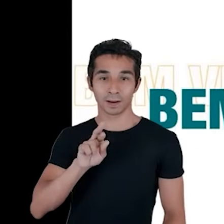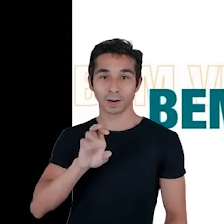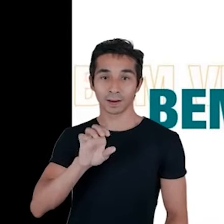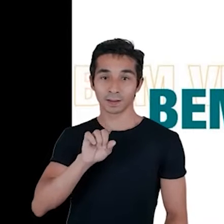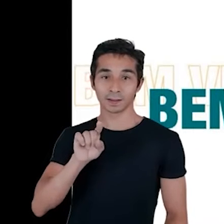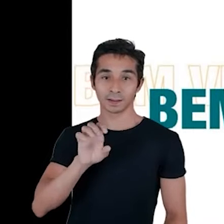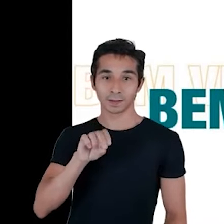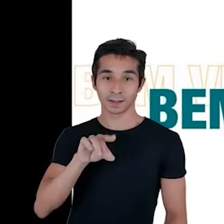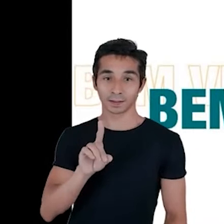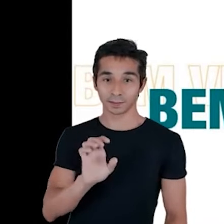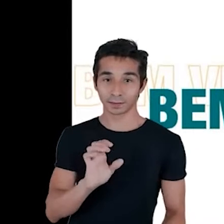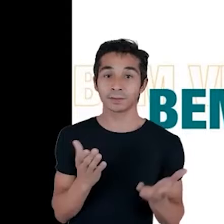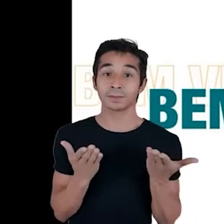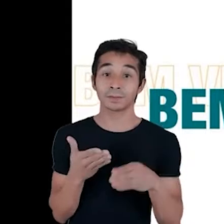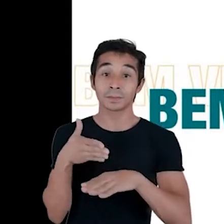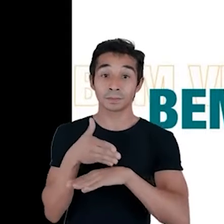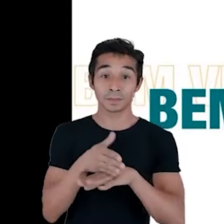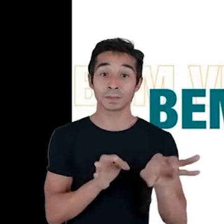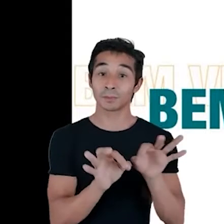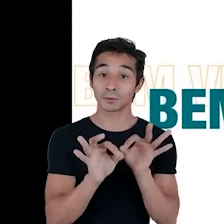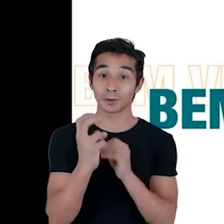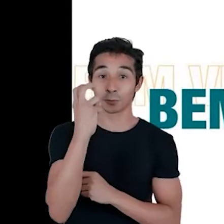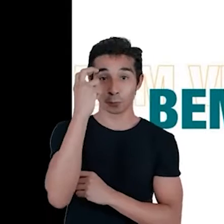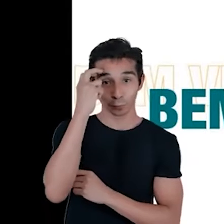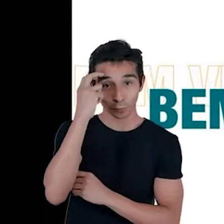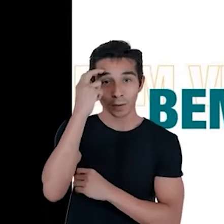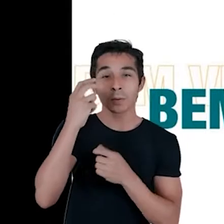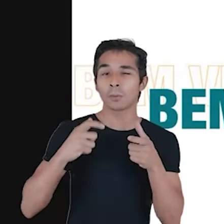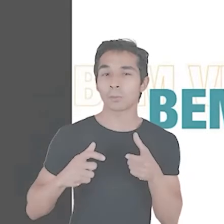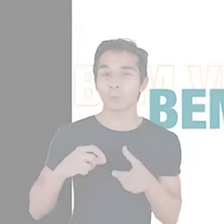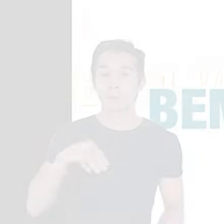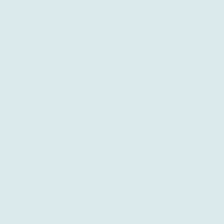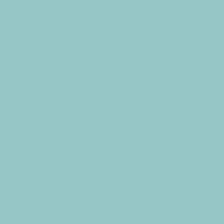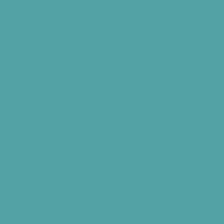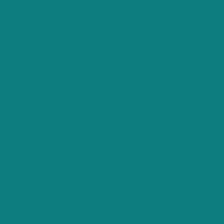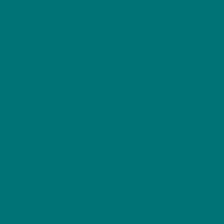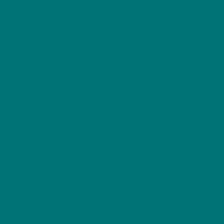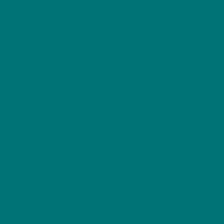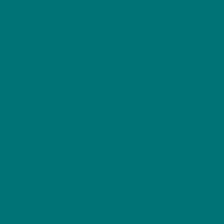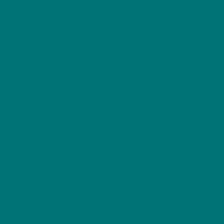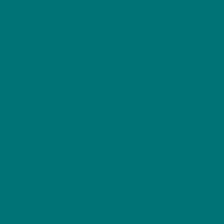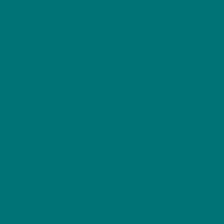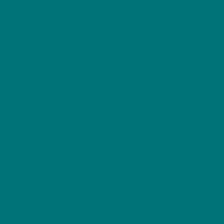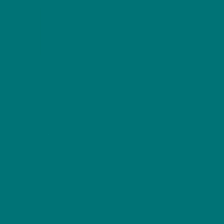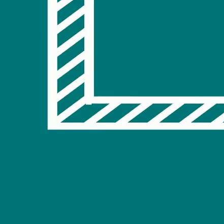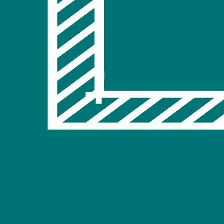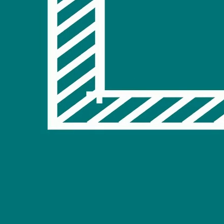a gente vai participar, né, desse projeto Cultura em Marabá. Sejam muito bem-vindos.